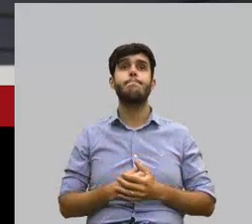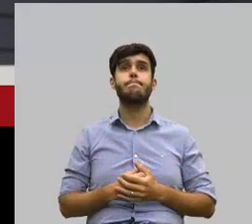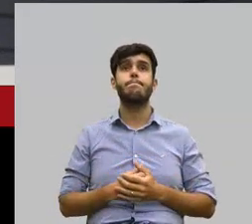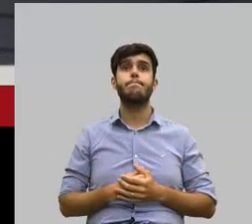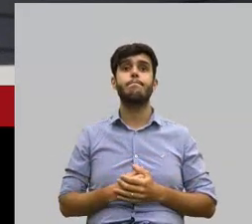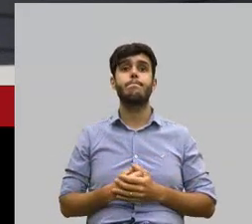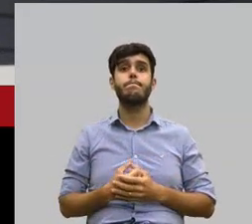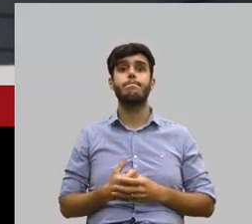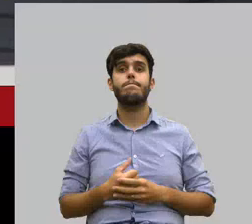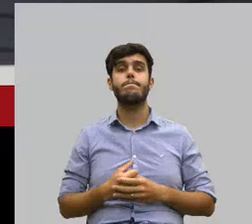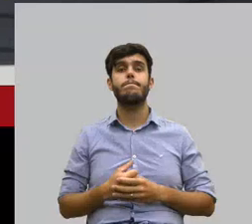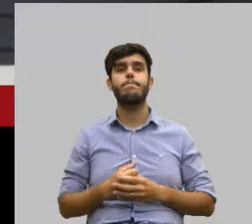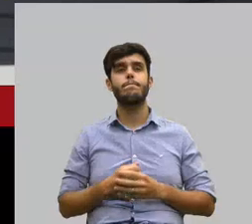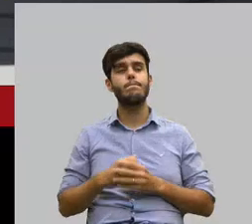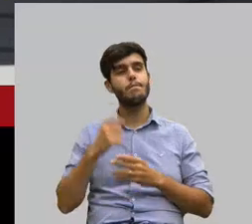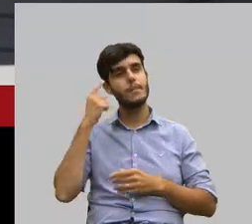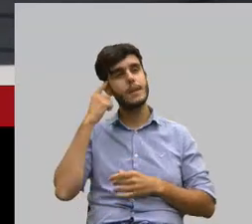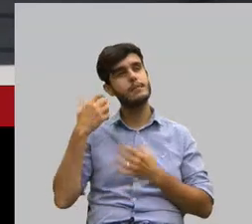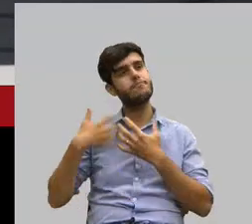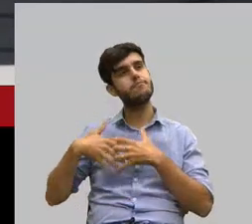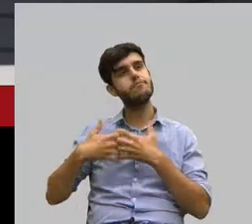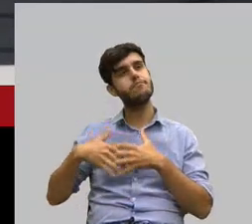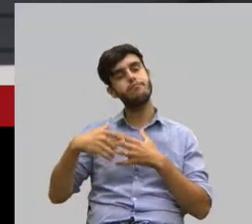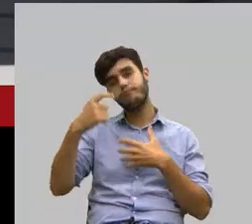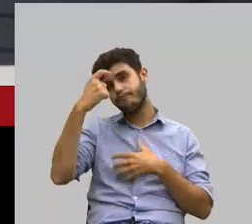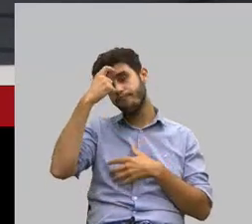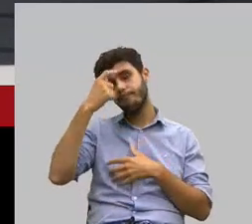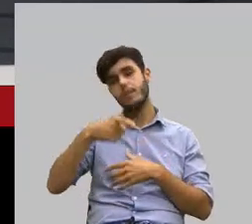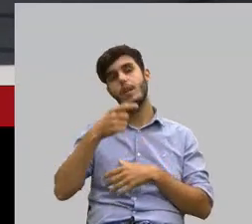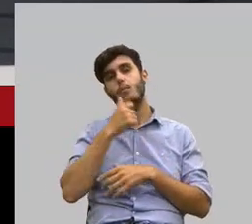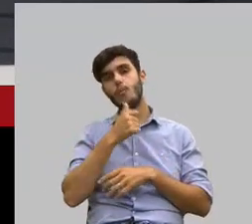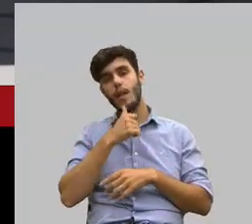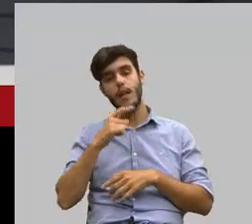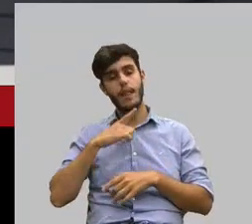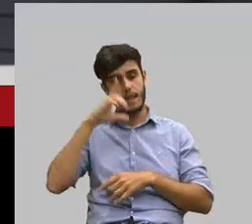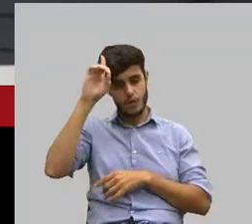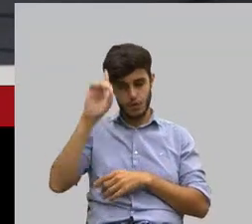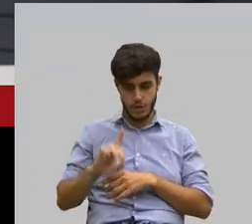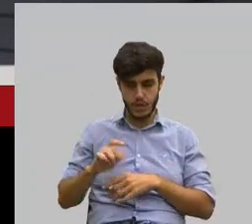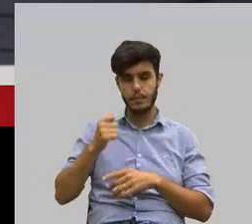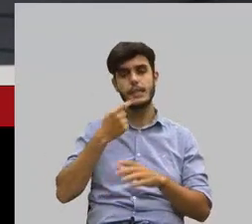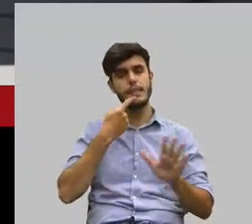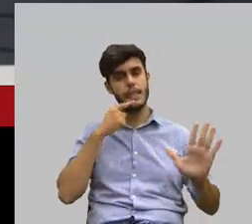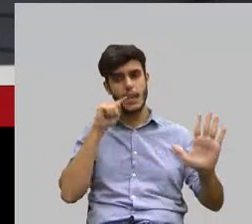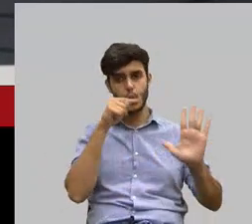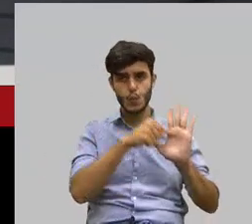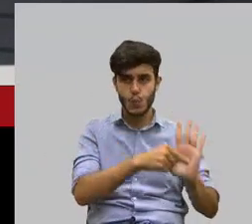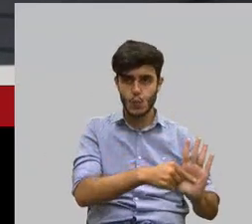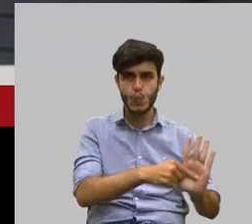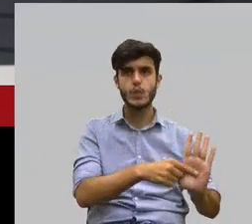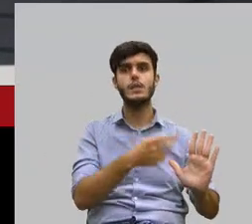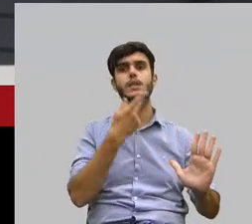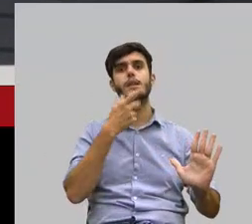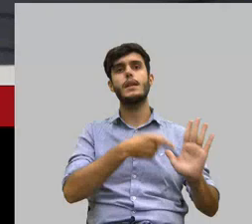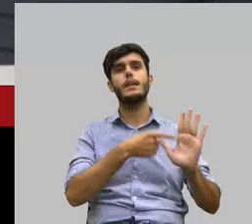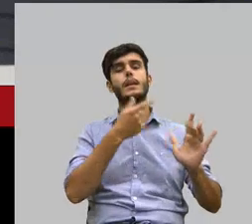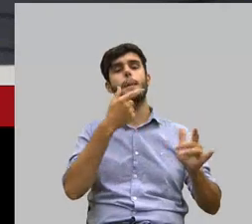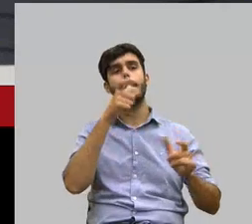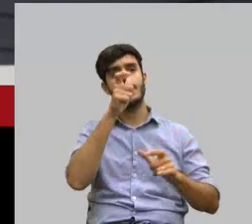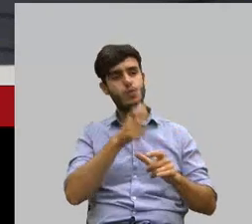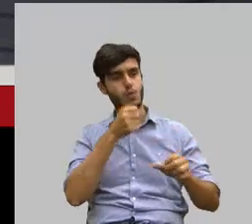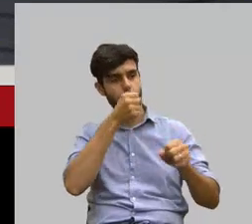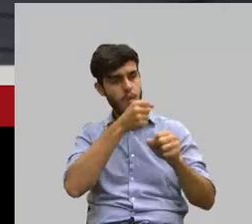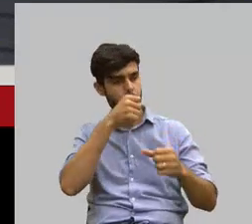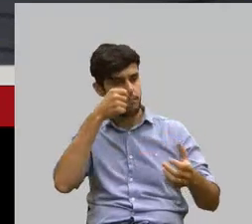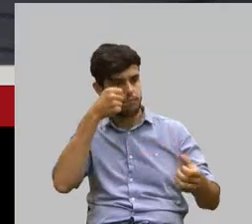conscientização da mulher que ela ela é sujeito de direitos que ela tem que denunciar o agressor e que ela tem um suporte do Estado